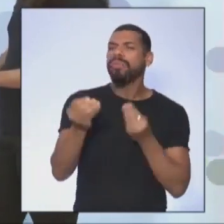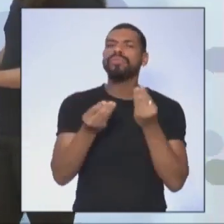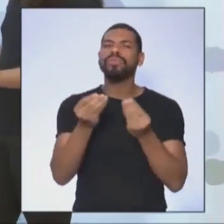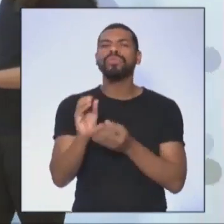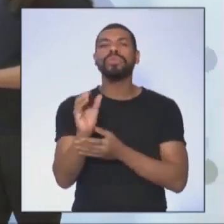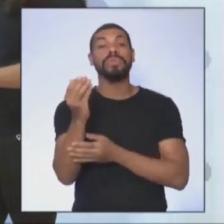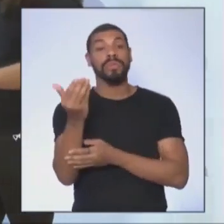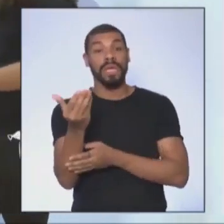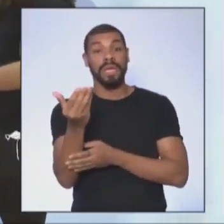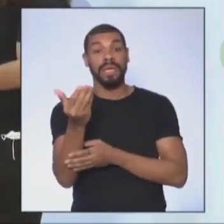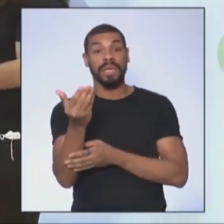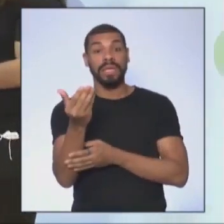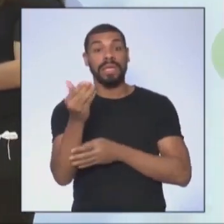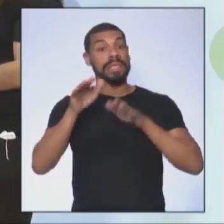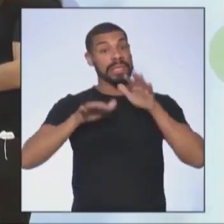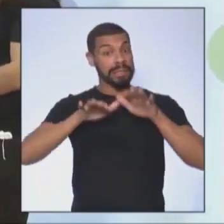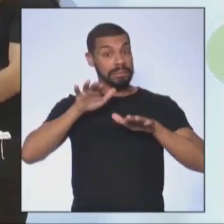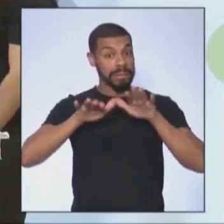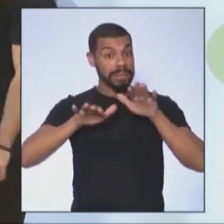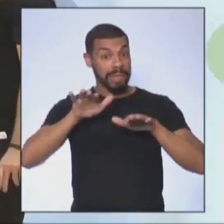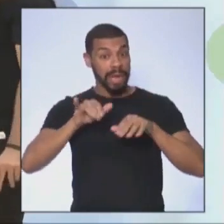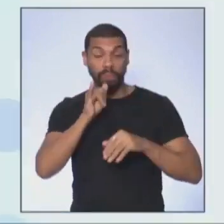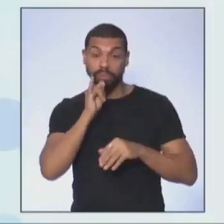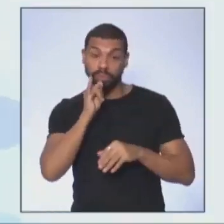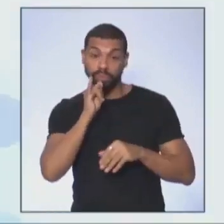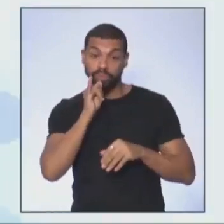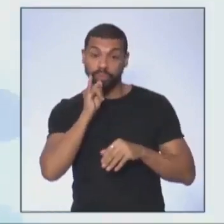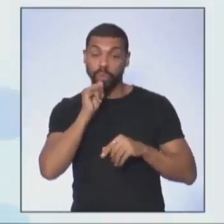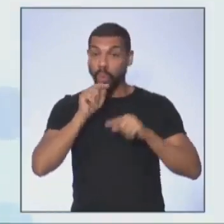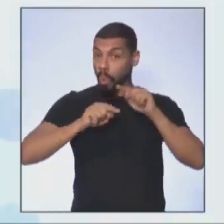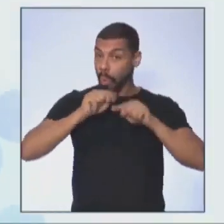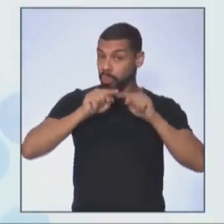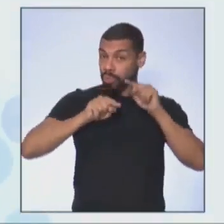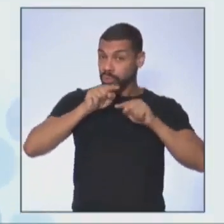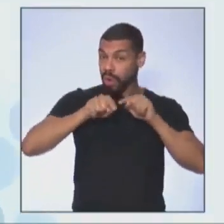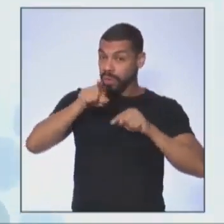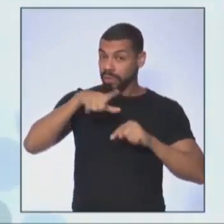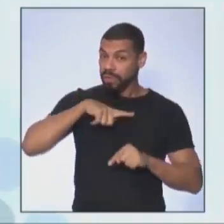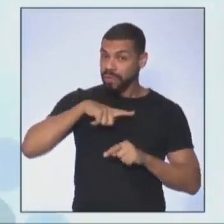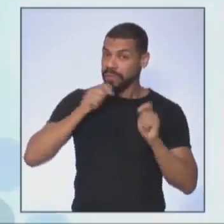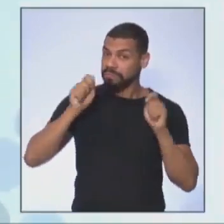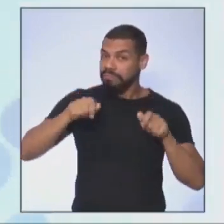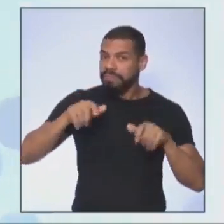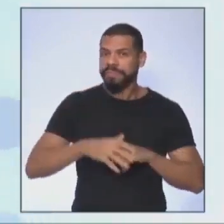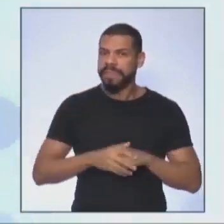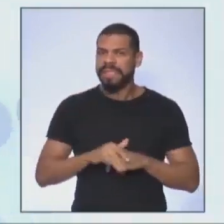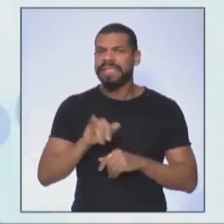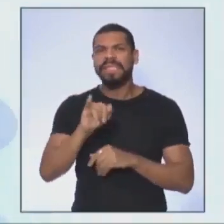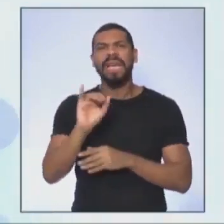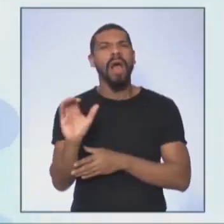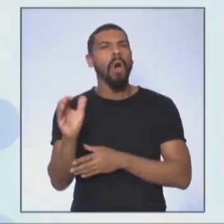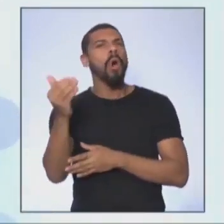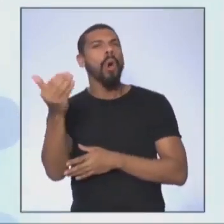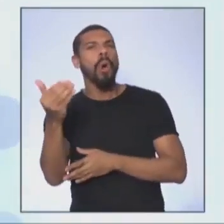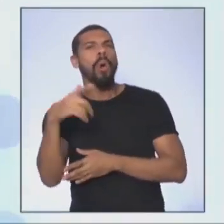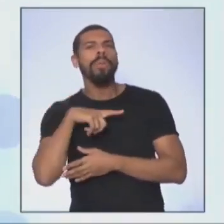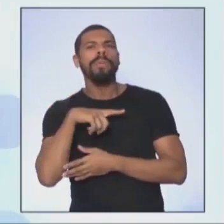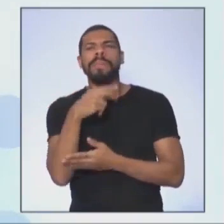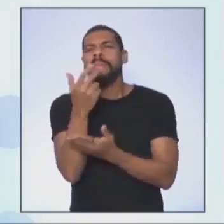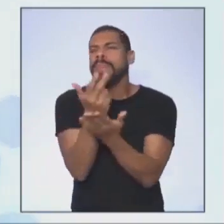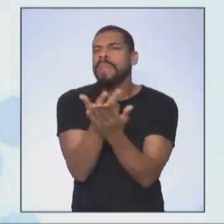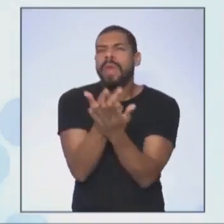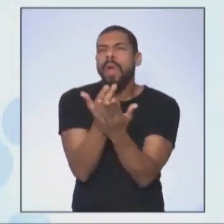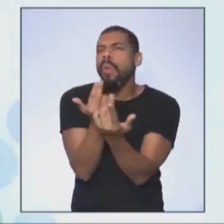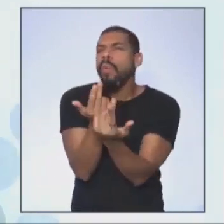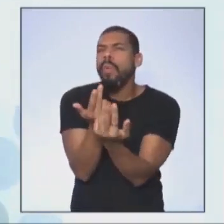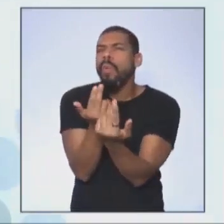ressonância. Isso vai depender muito do objeto que a gente tem. Porque para isso acontecer, tem que chegar na mesma frequência